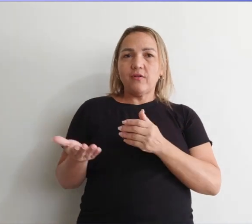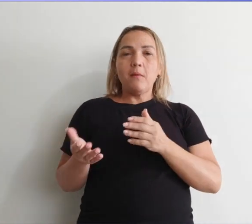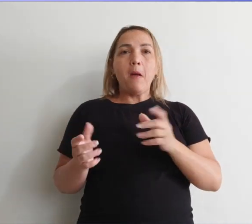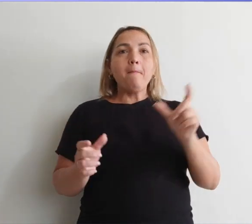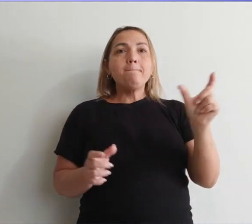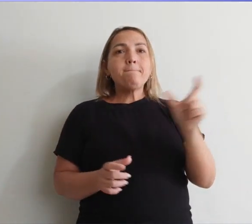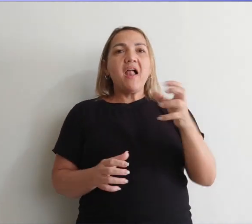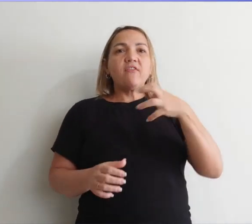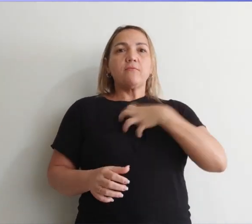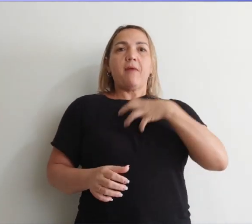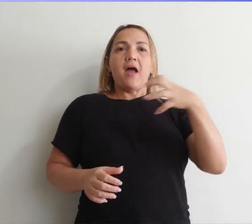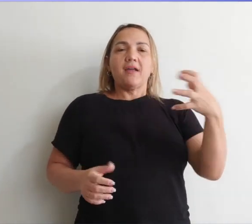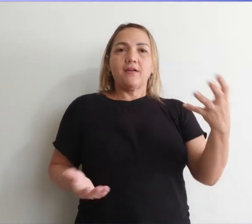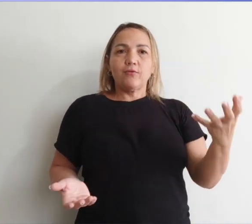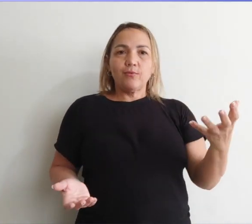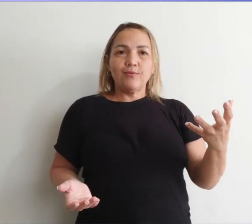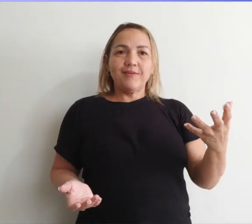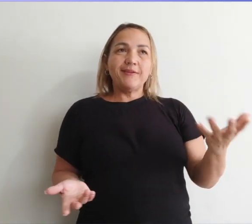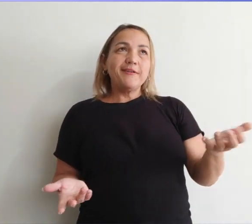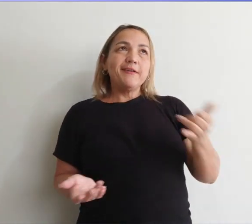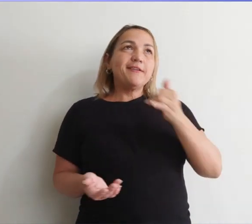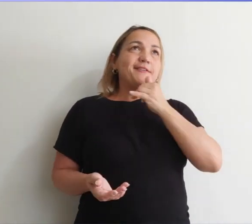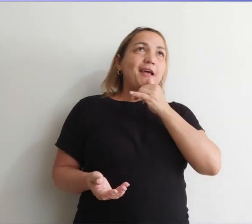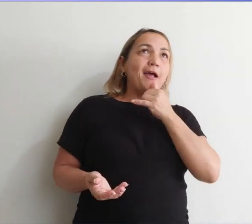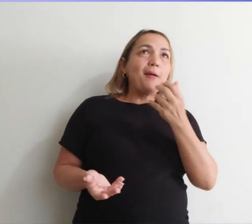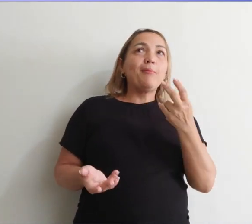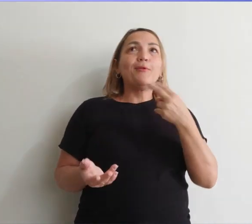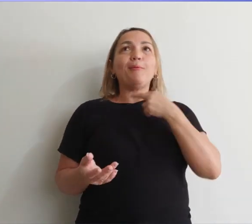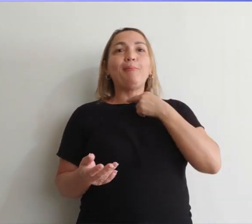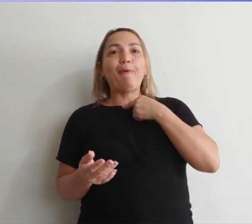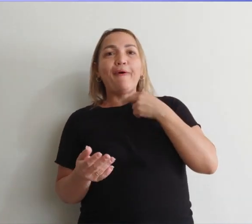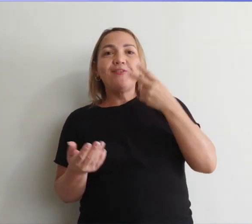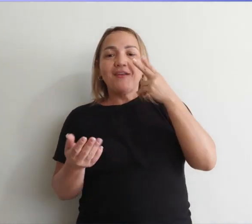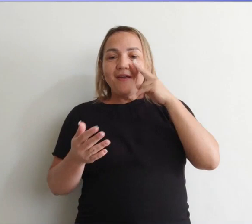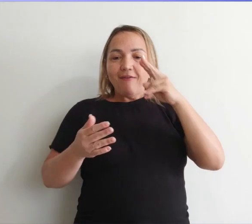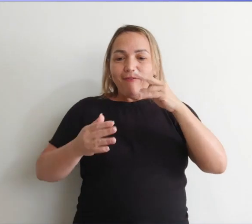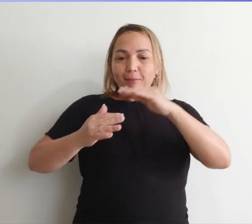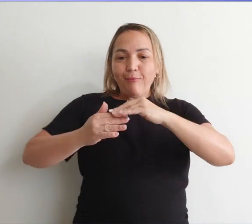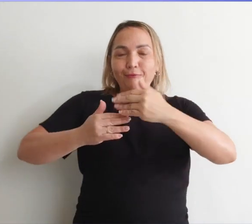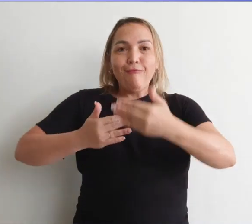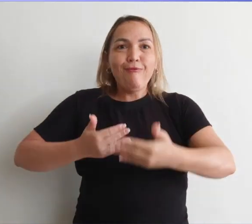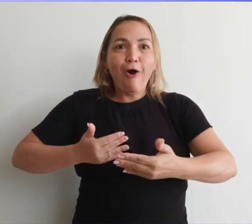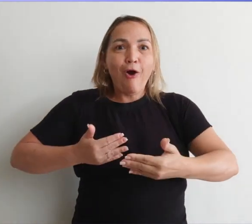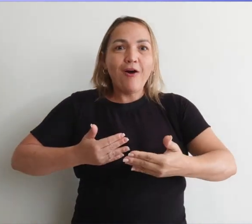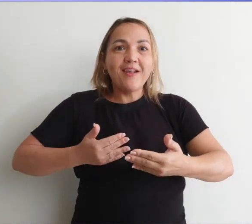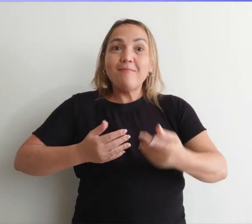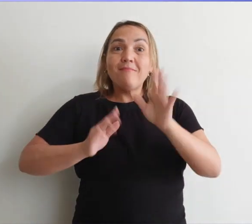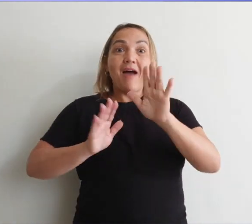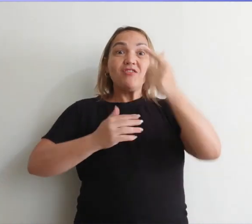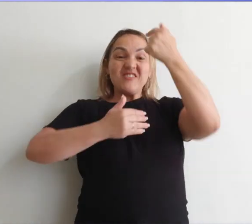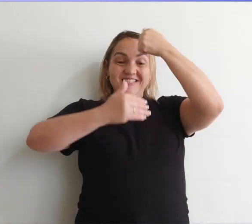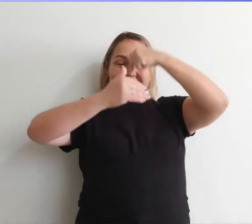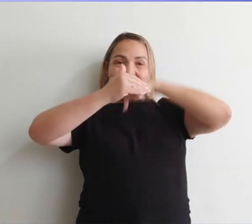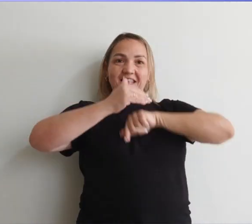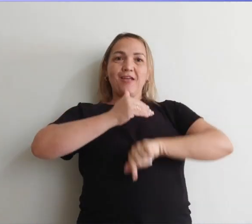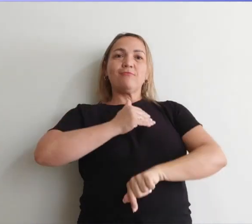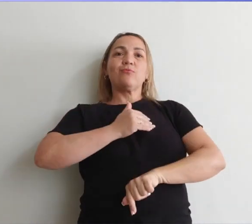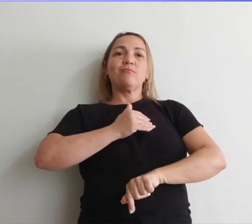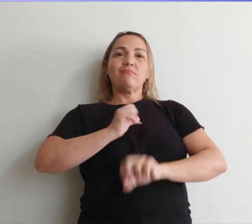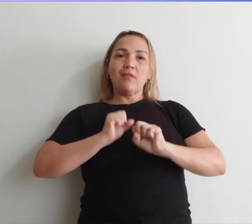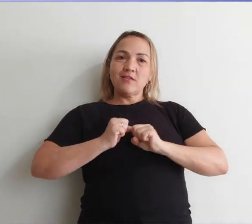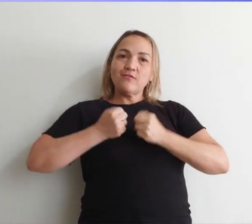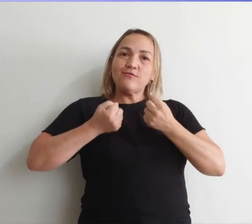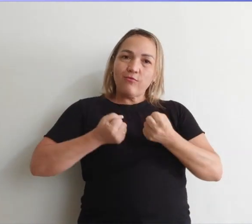Mas uma palavra de impacto, né? Você não pode jogar o livro pela capa, o homem pelo trabalho. É o que você faz, é como você se empenha